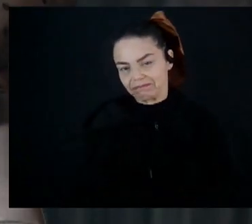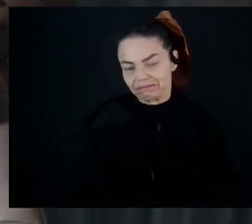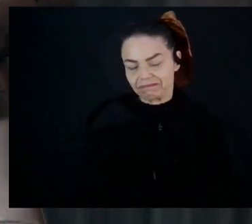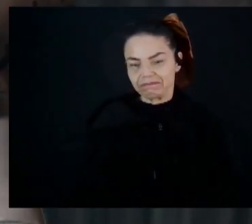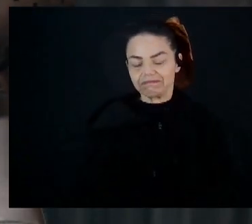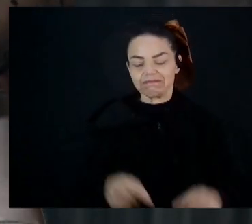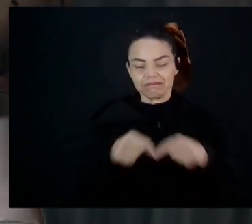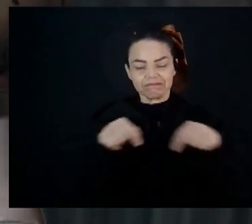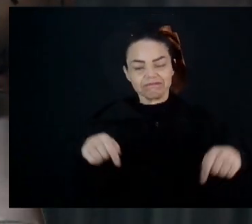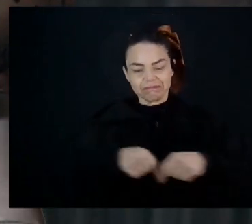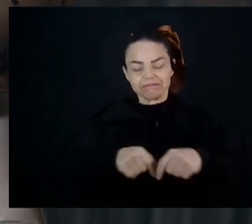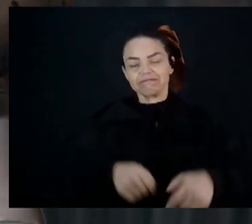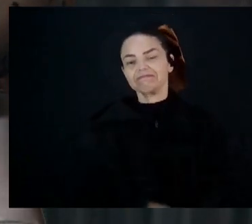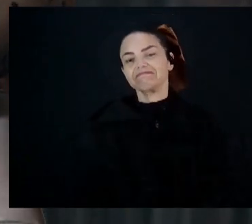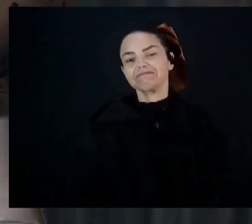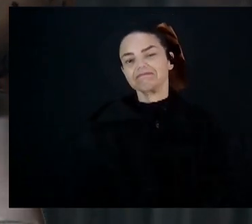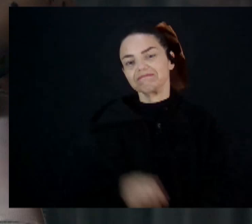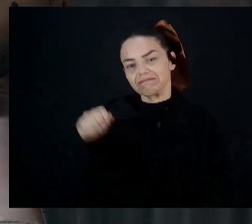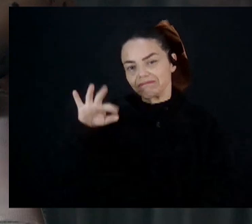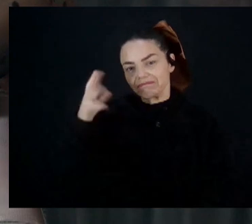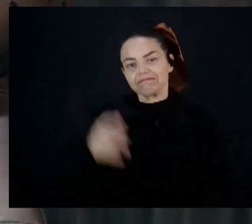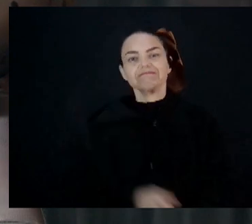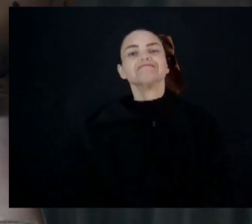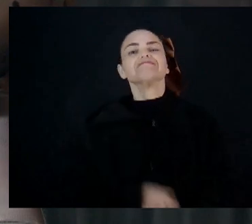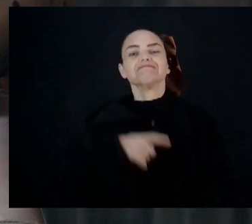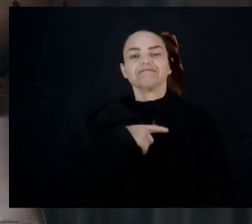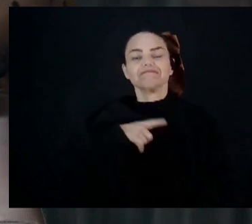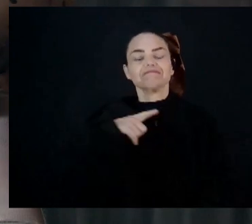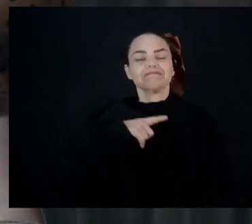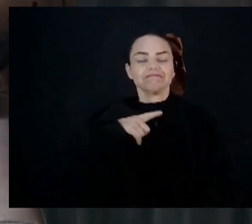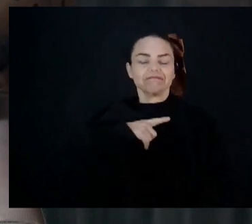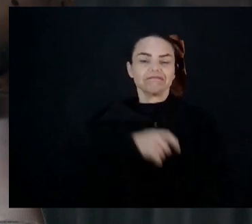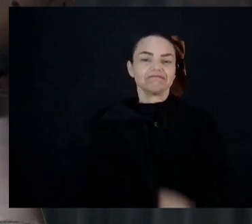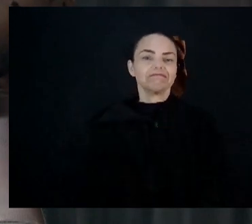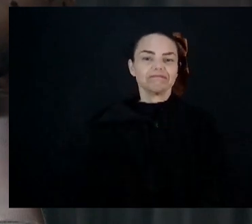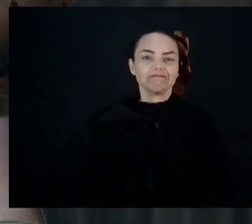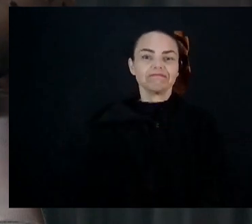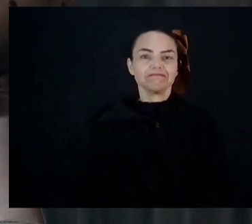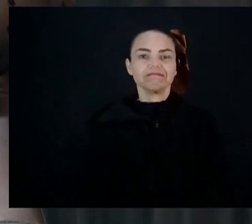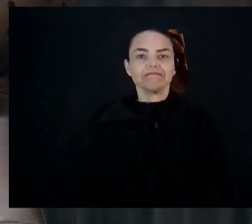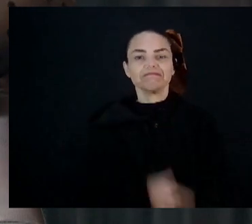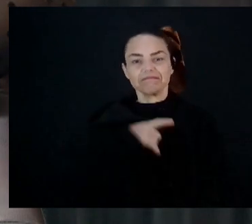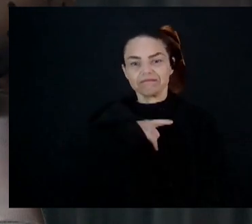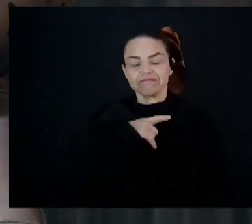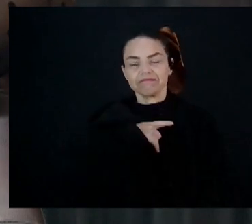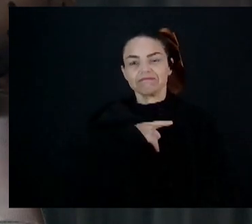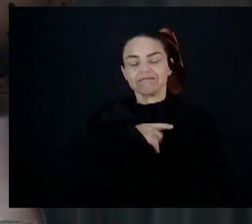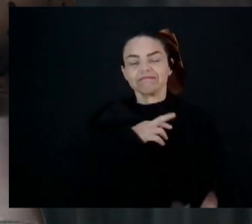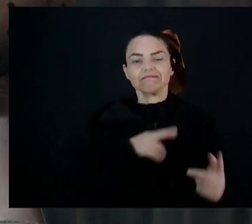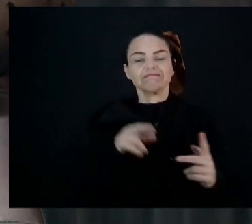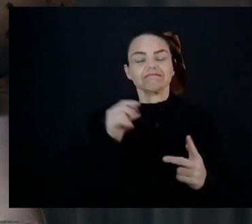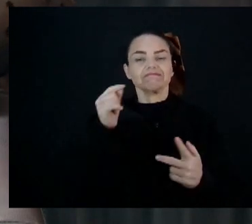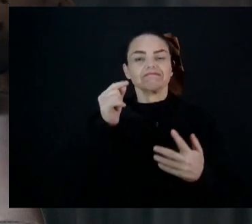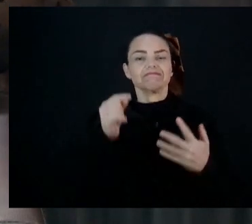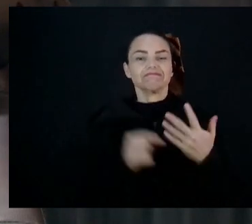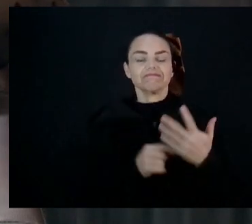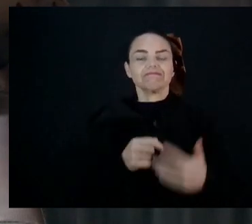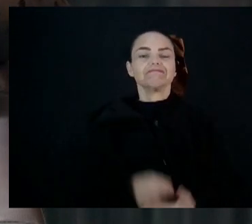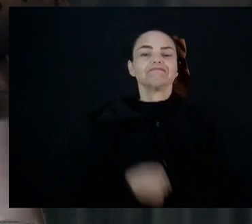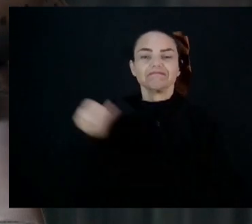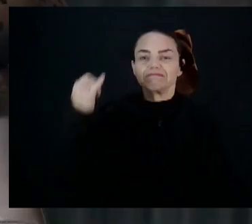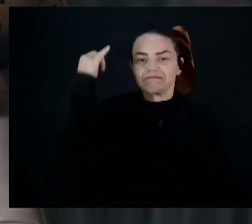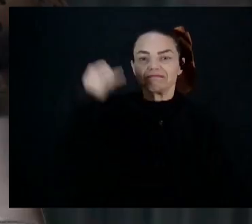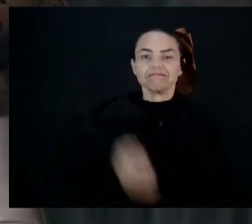falar, acontece desse jeito, tem que ser assim, né? Então, a gente tem as referências, e as referências, elas são importantes para